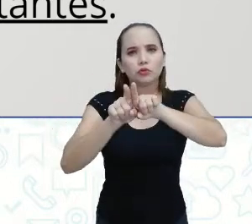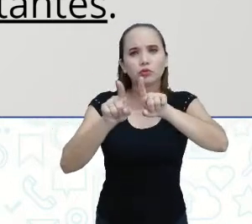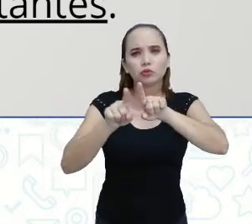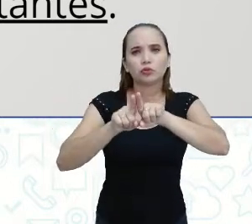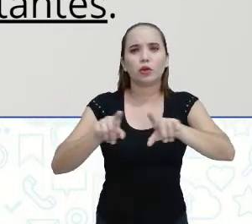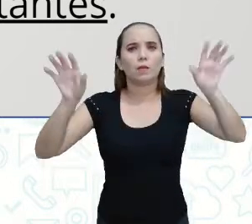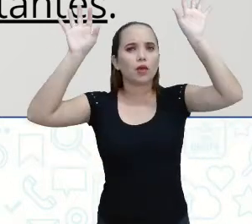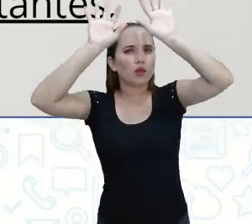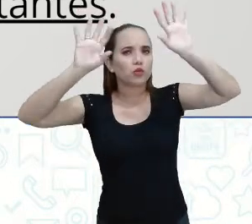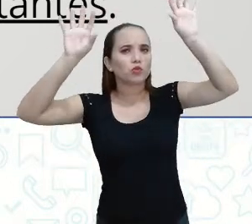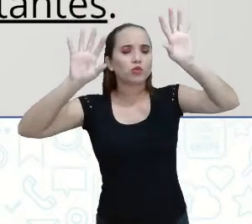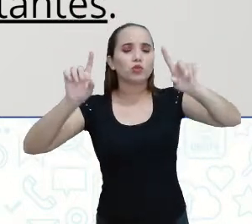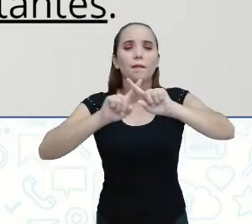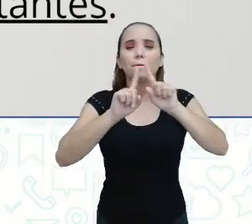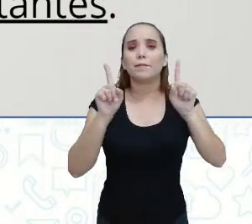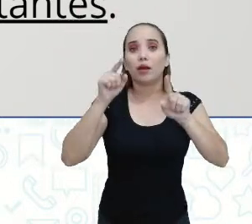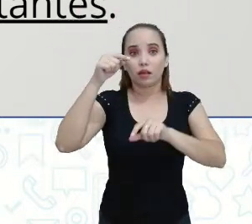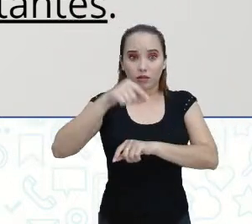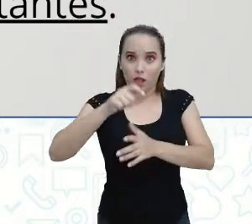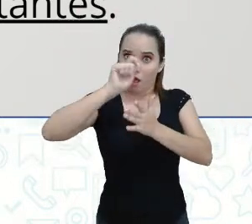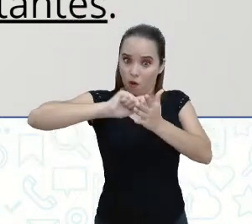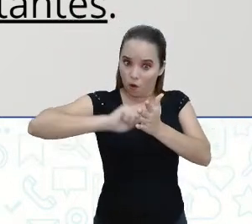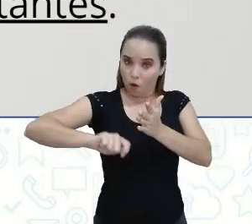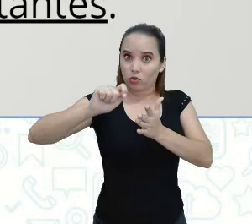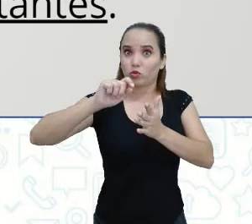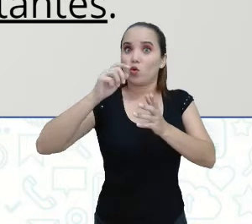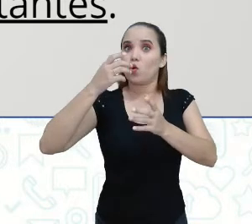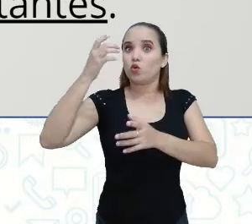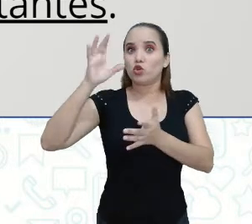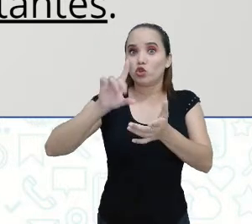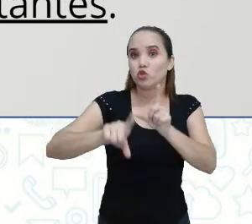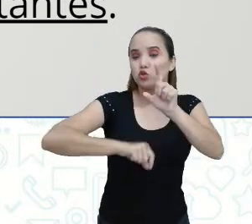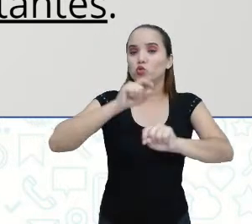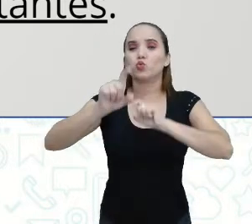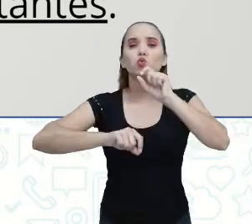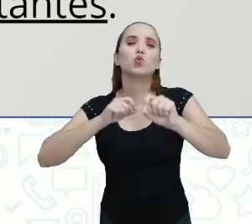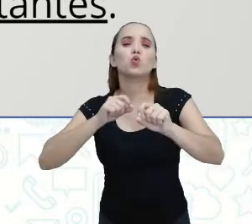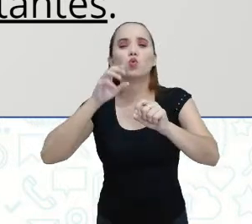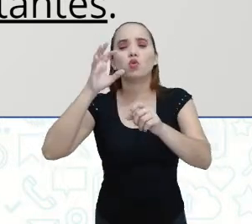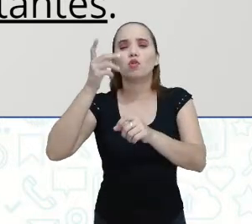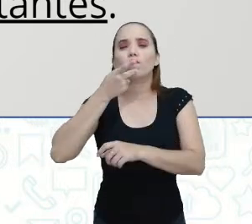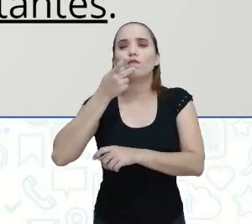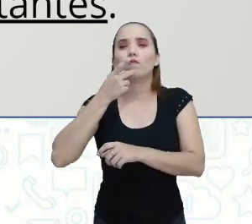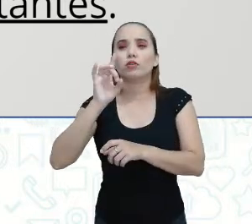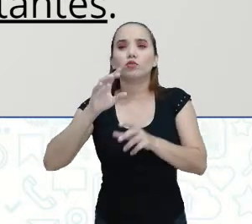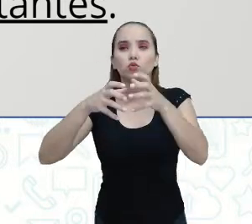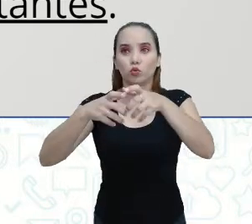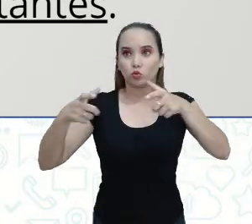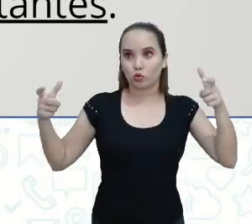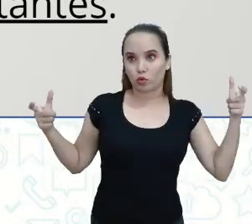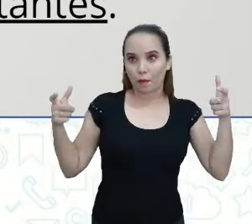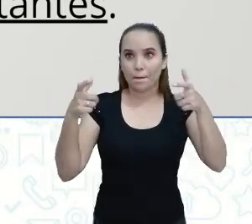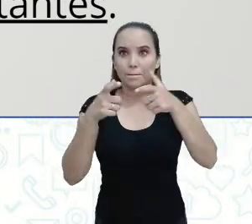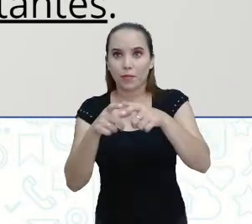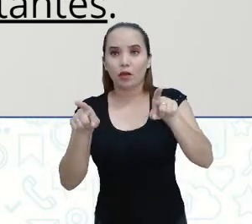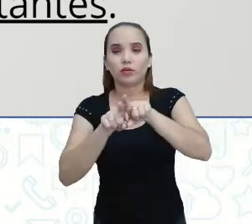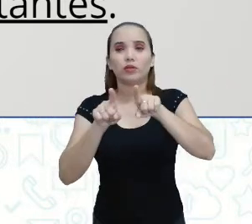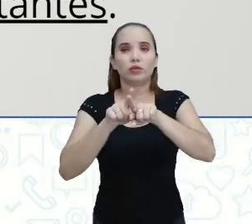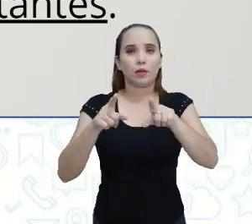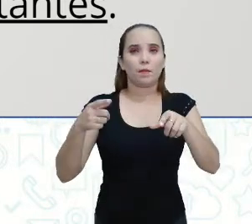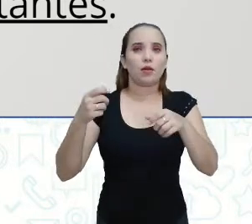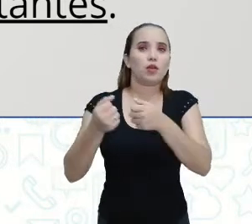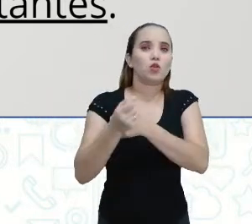tamanho e do que havia na cidade. Isso marca o quê? Uma visão dele. Então, embora tenhamos uma descrição